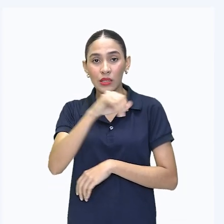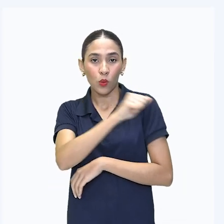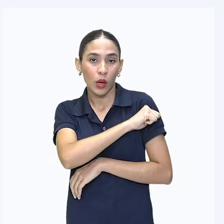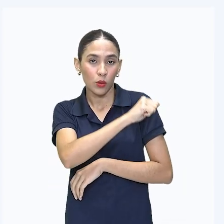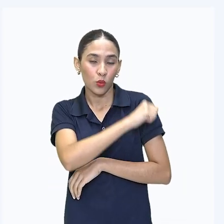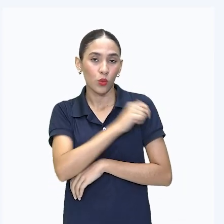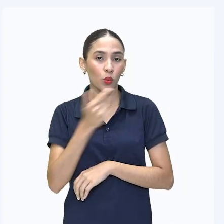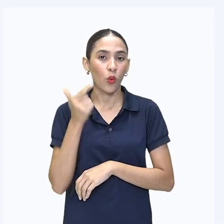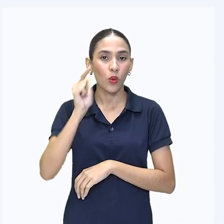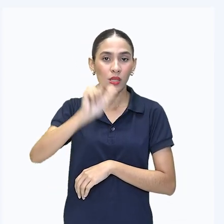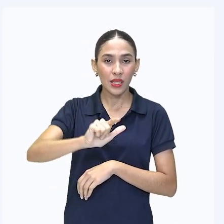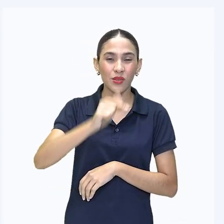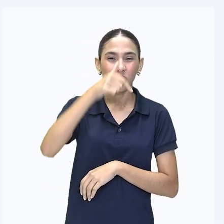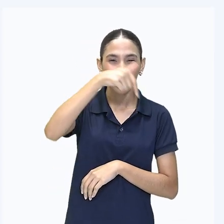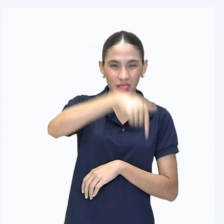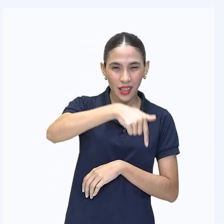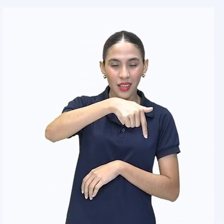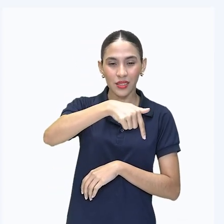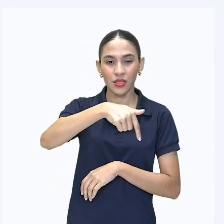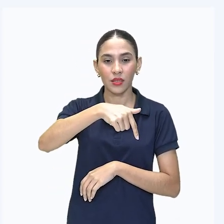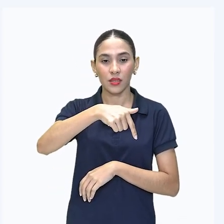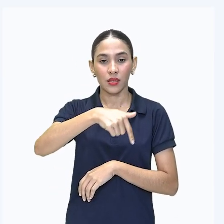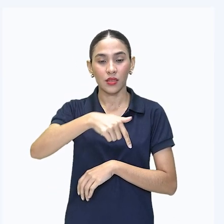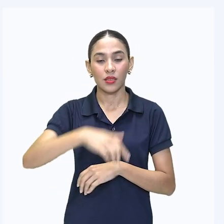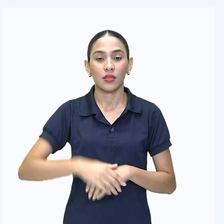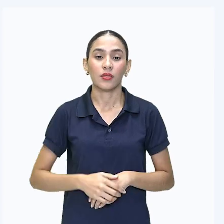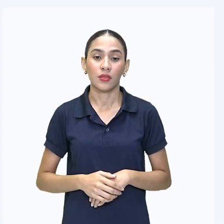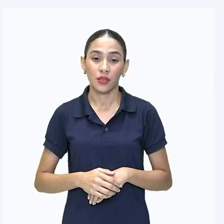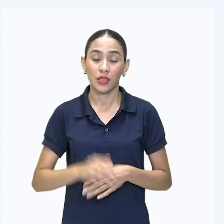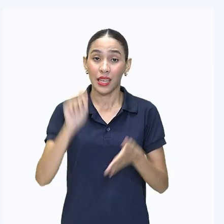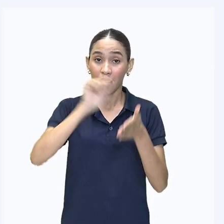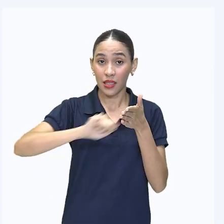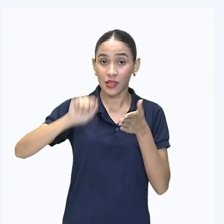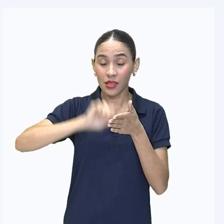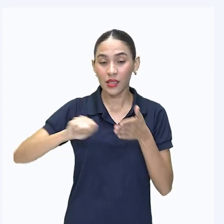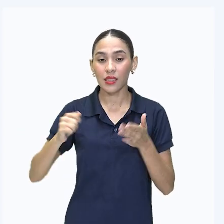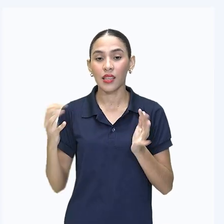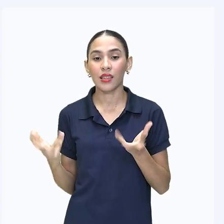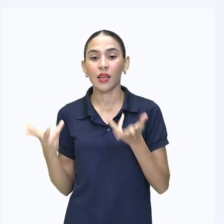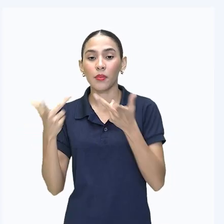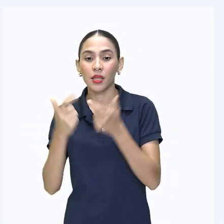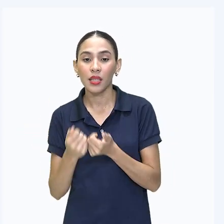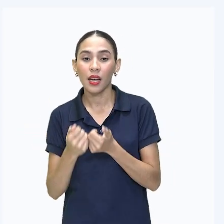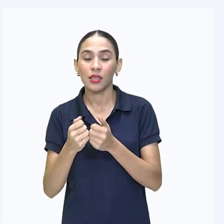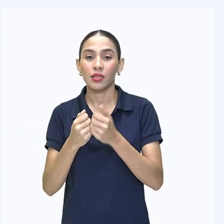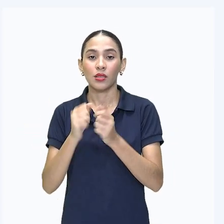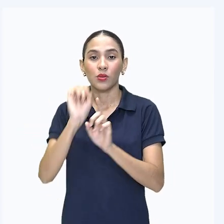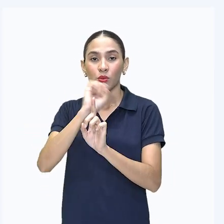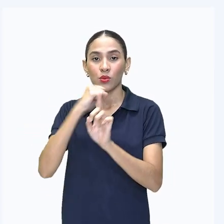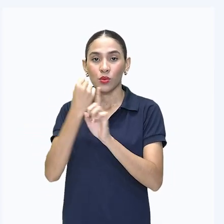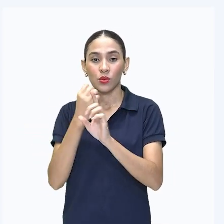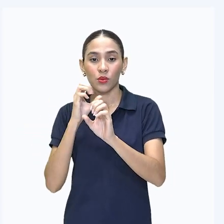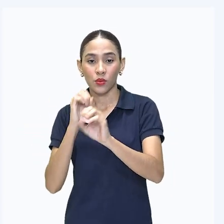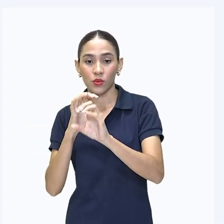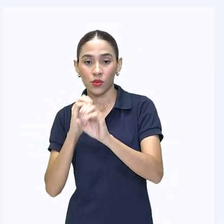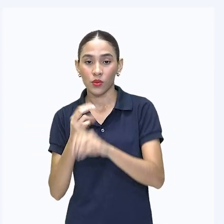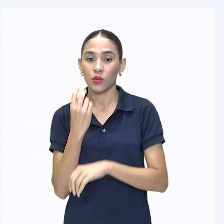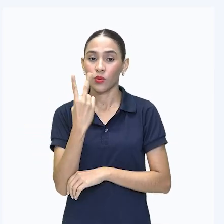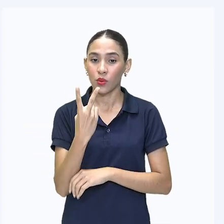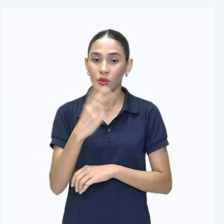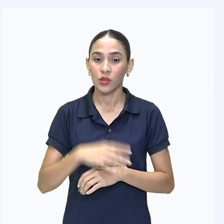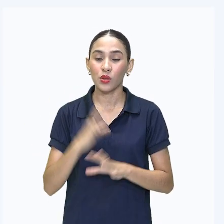tirou 7 na avaliação escrita e na avaliação das habilidades socioeducacionais ele tirou 2 e a